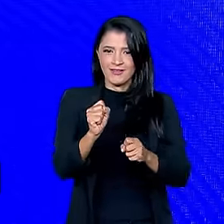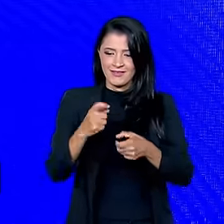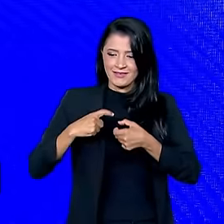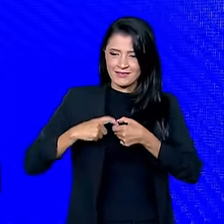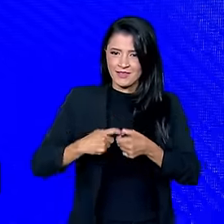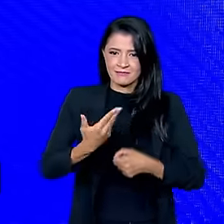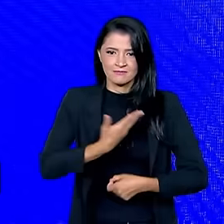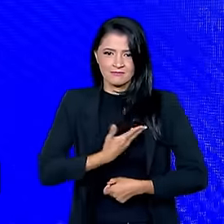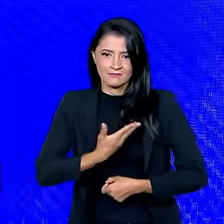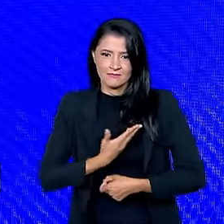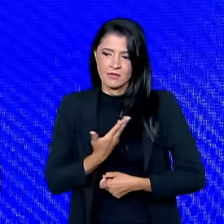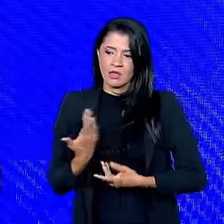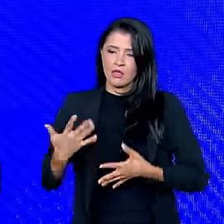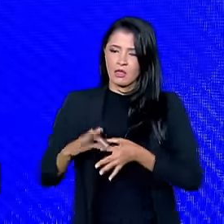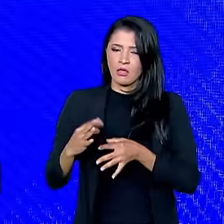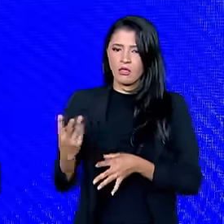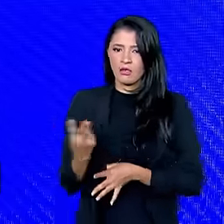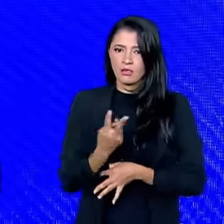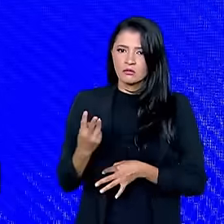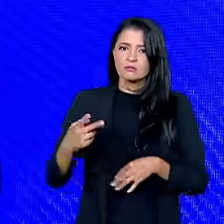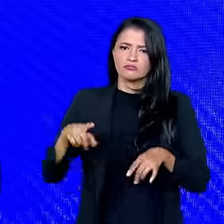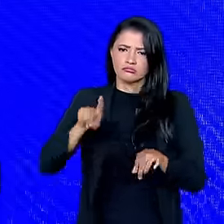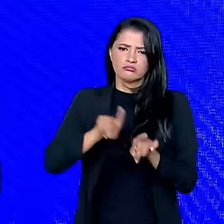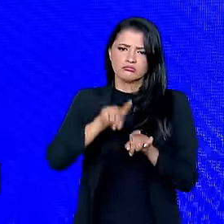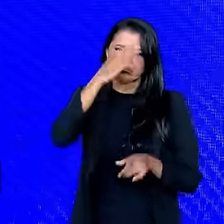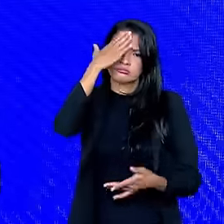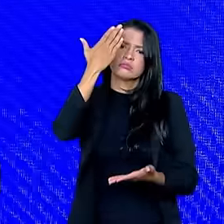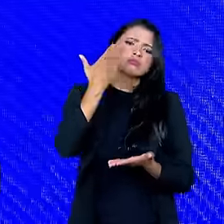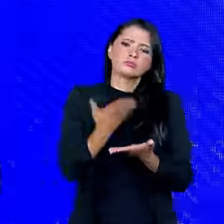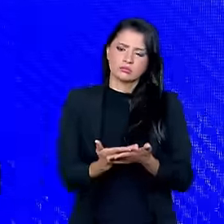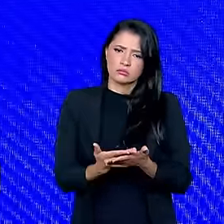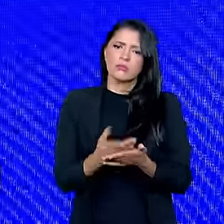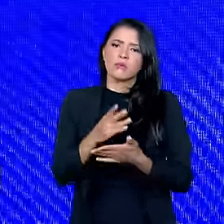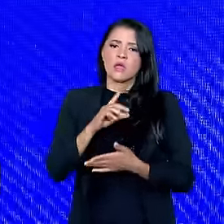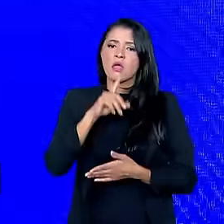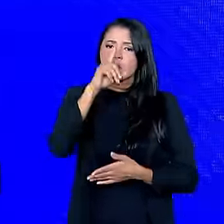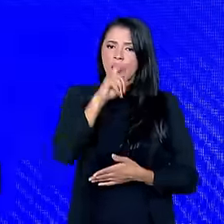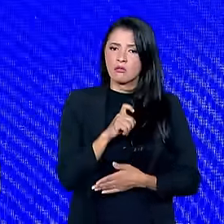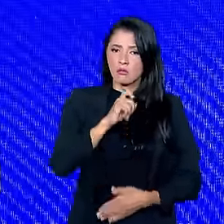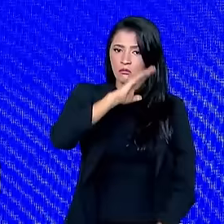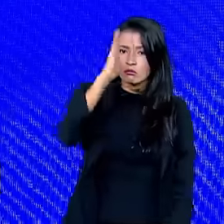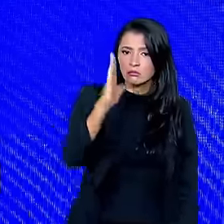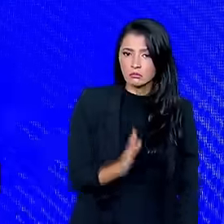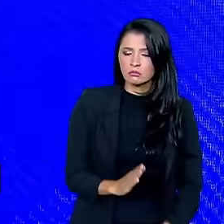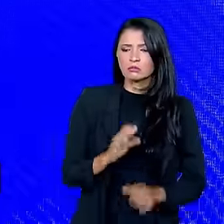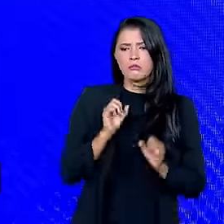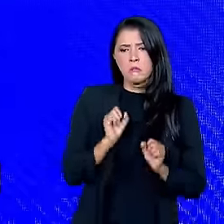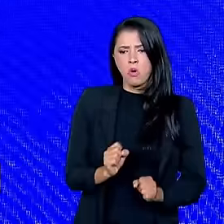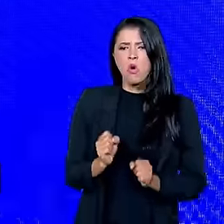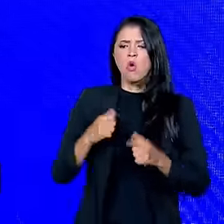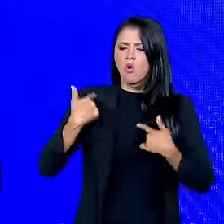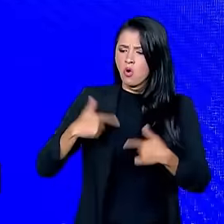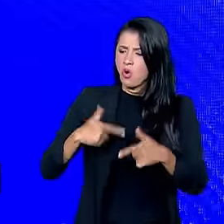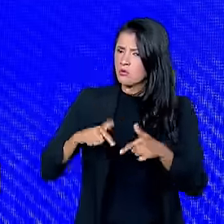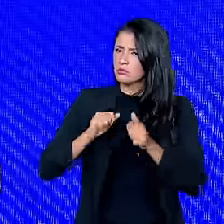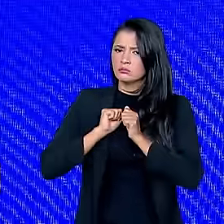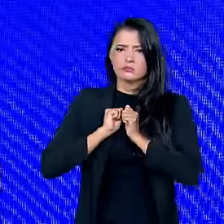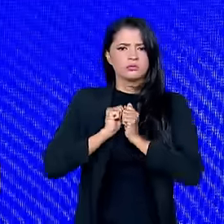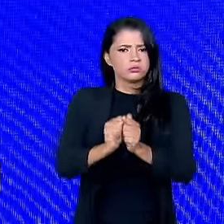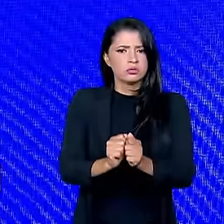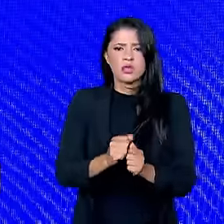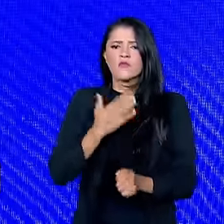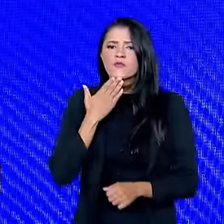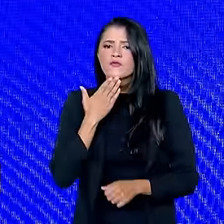de amizade que nos unem, acredito que Catar e Brasil podem atuar juntos em